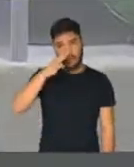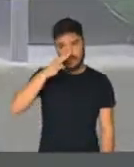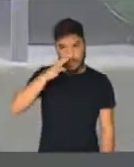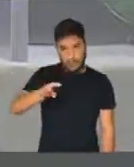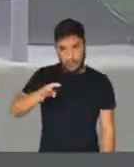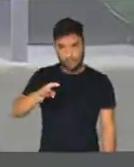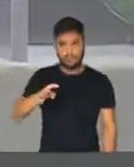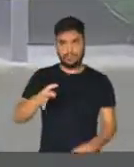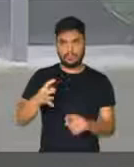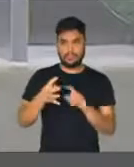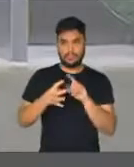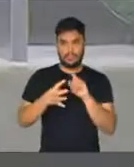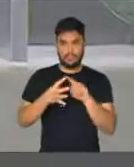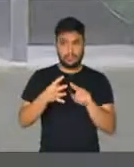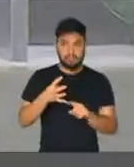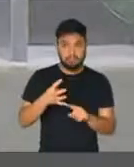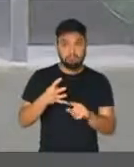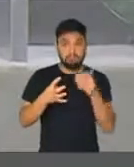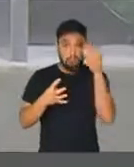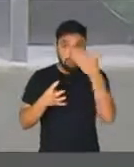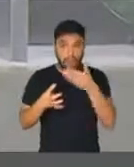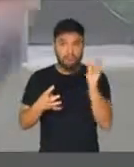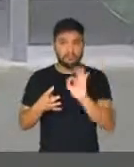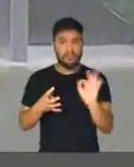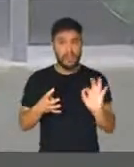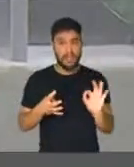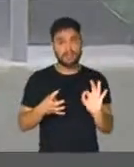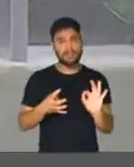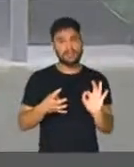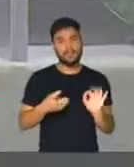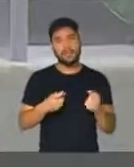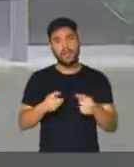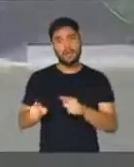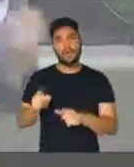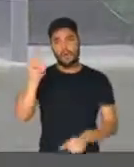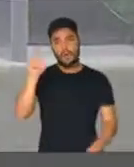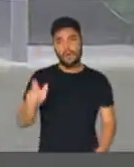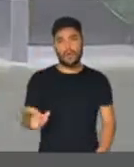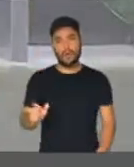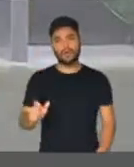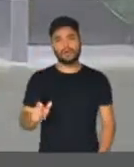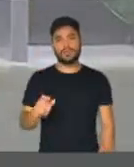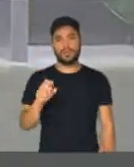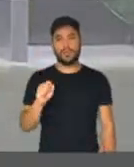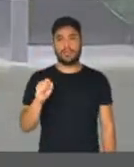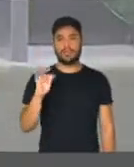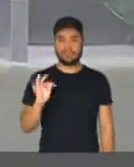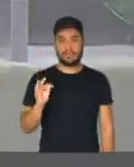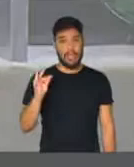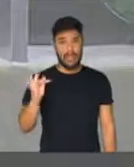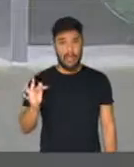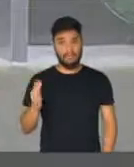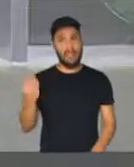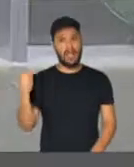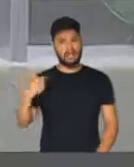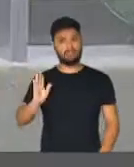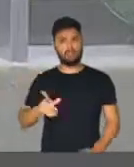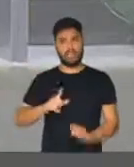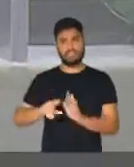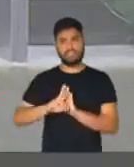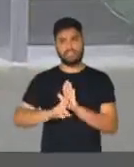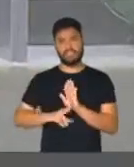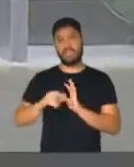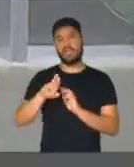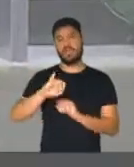denúncia ter sido feita sem provas contra uma orientação do Supremo Tribunal Federal